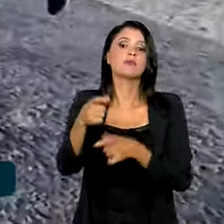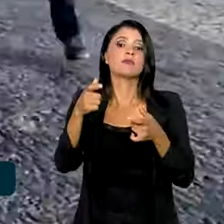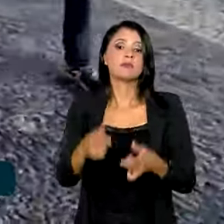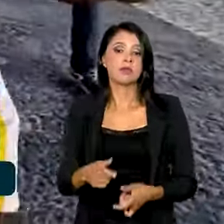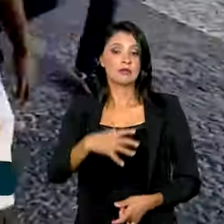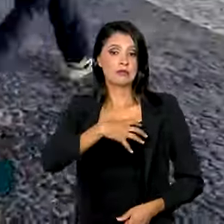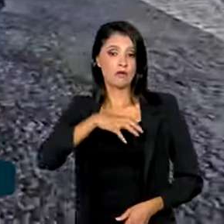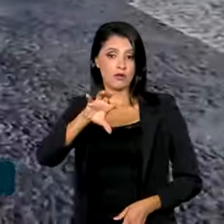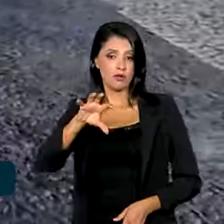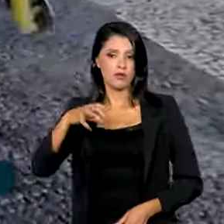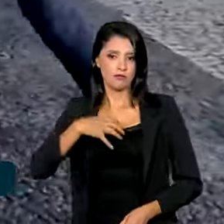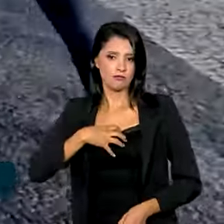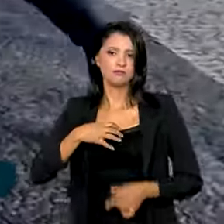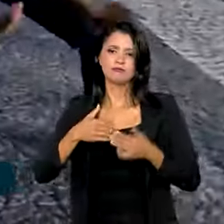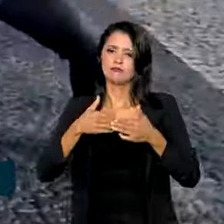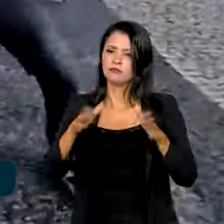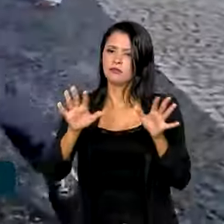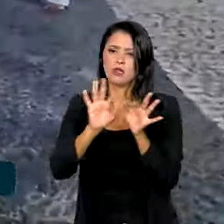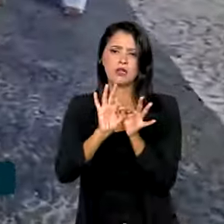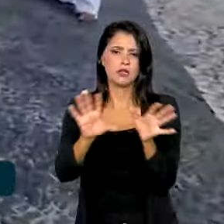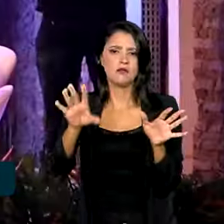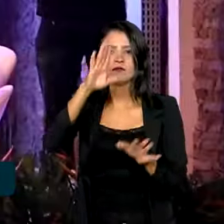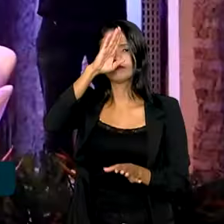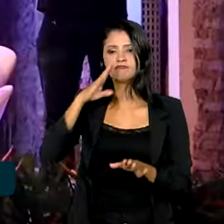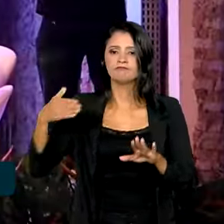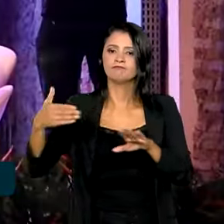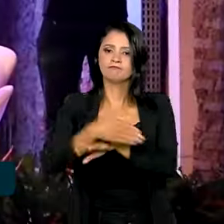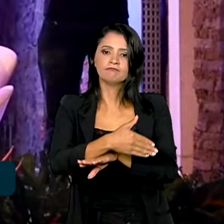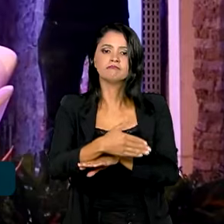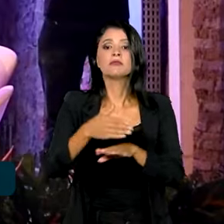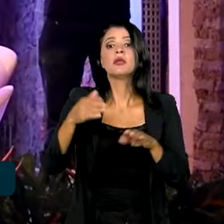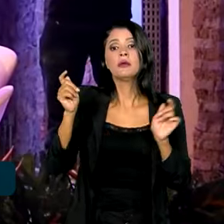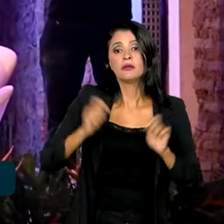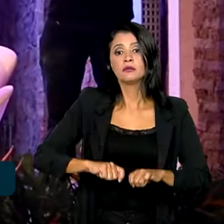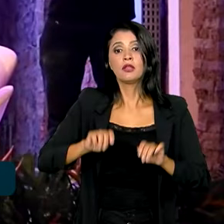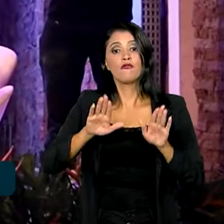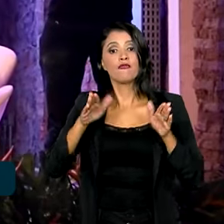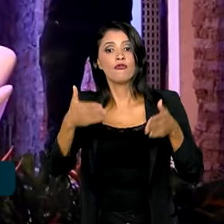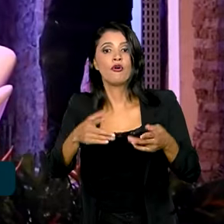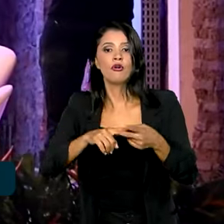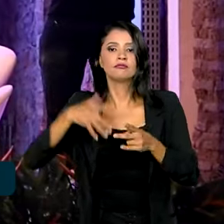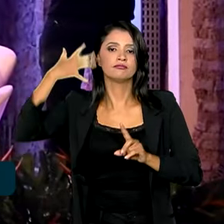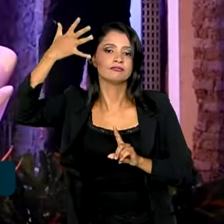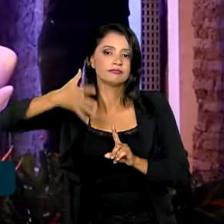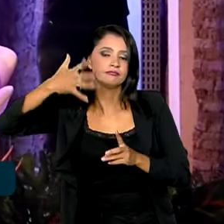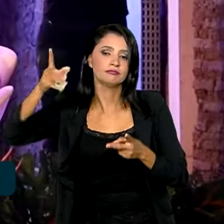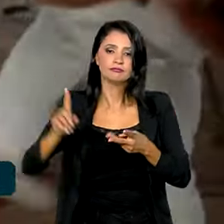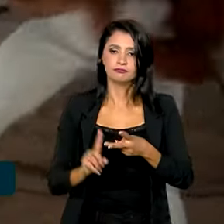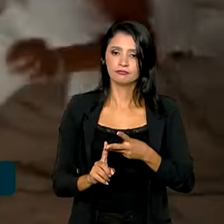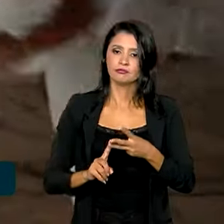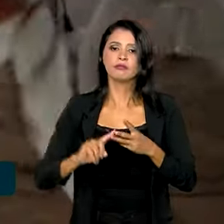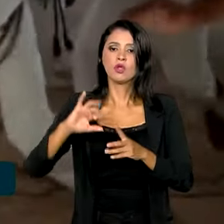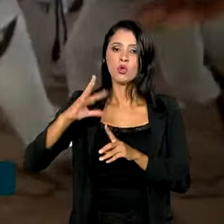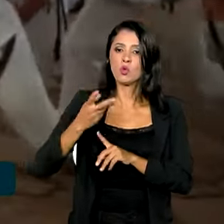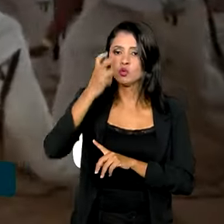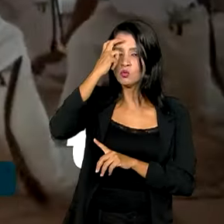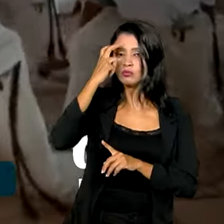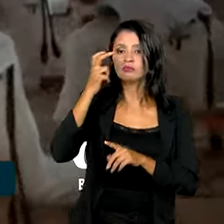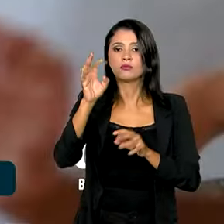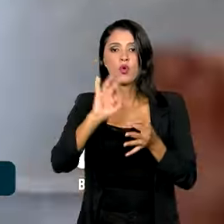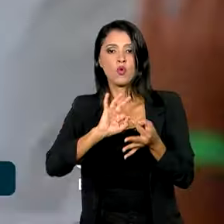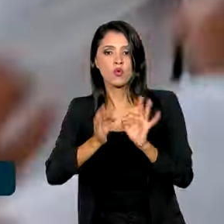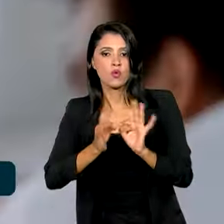na Bahia, será aberto ao público e vai contar com fóruns, palestras, atividades culturais,